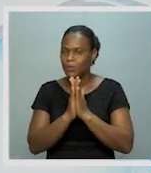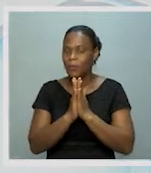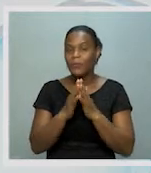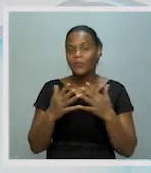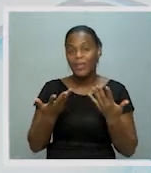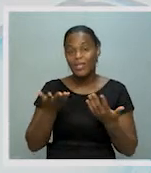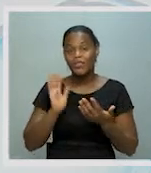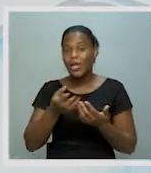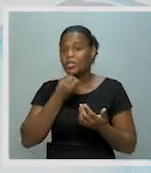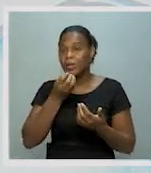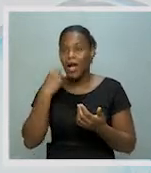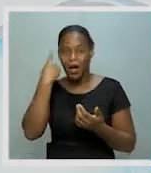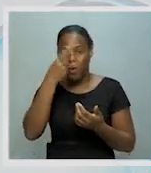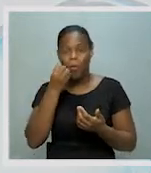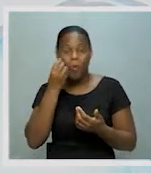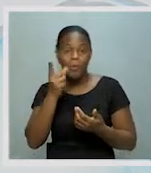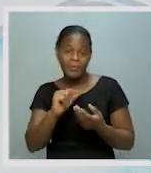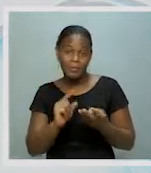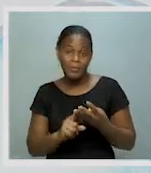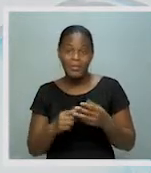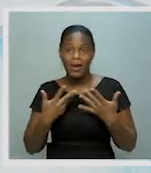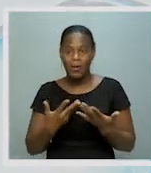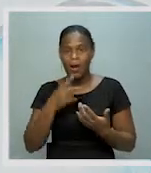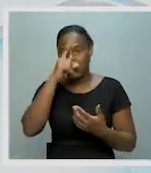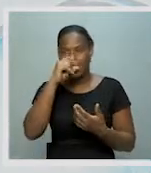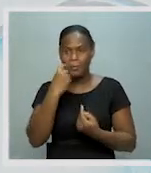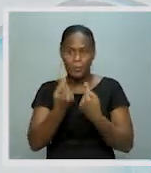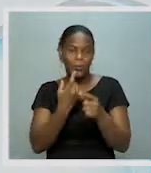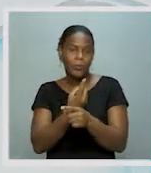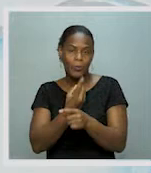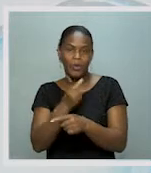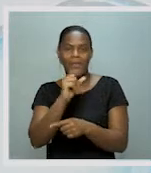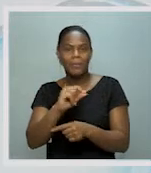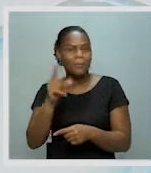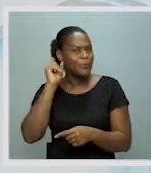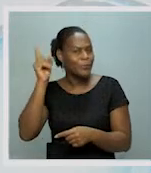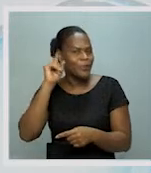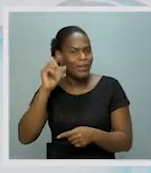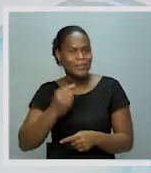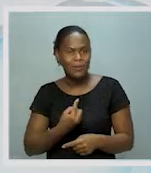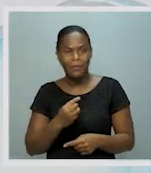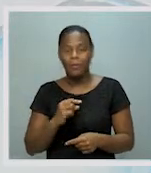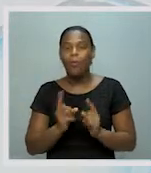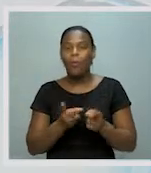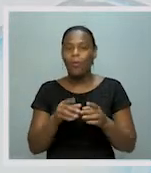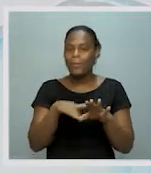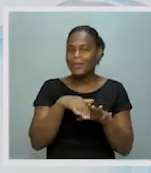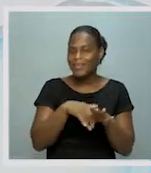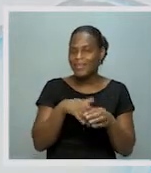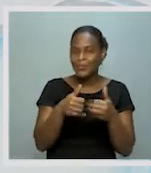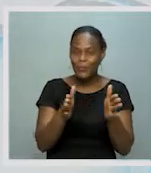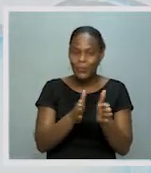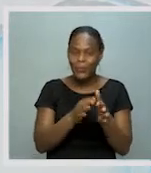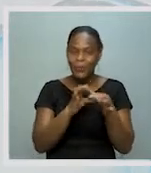religião, já caracterizamos também e também vimos alguns aspectos que são essenciais ou que pertencem